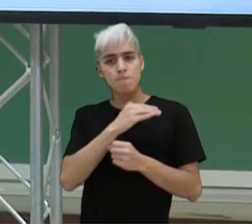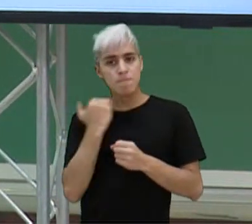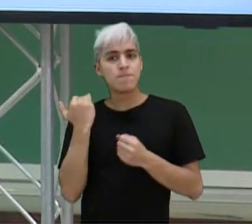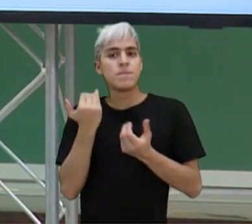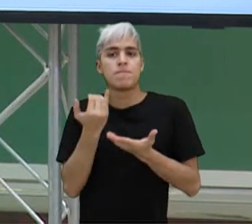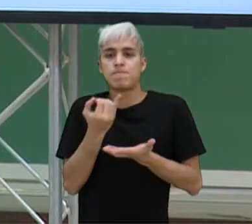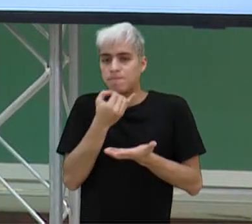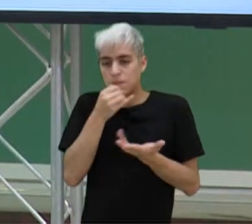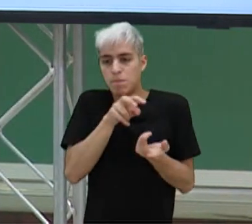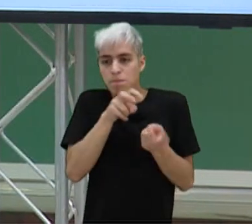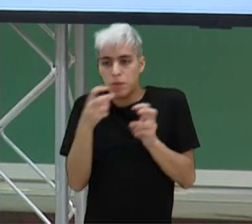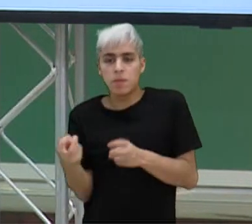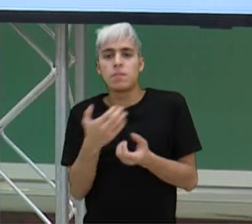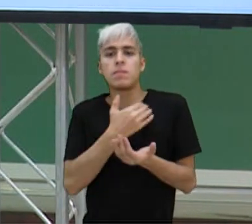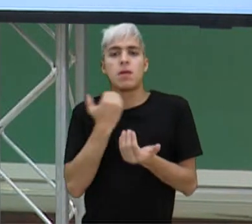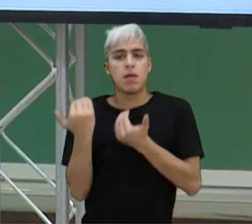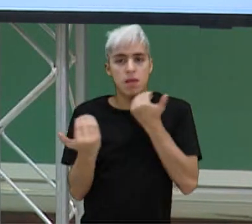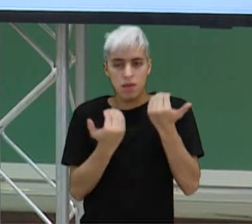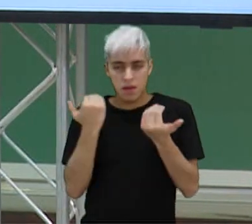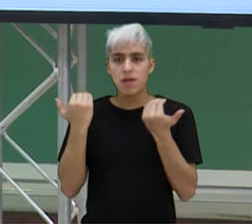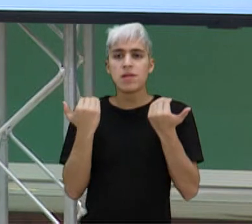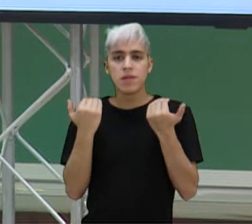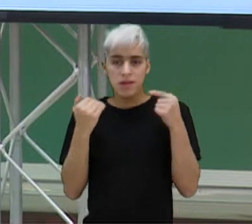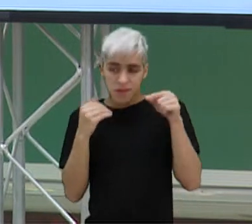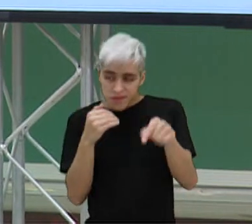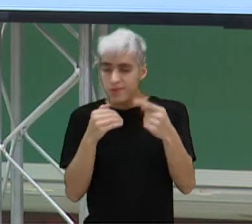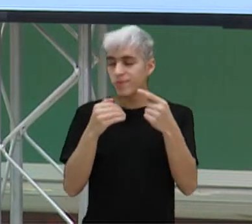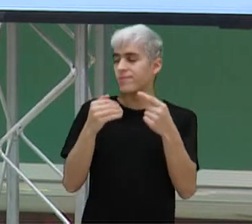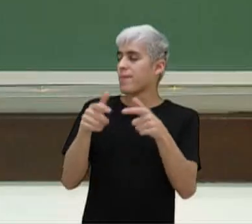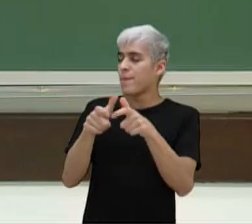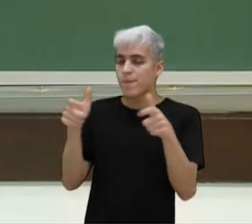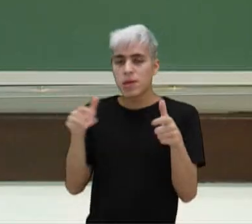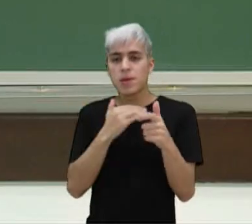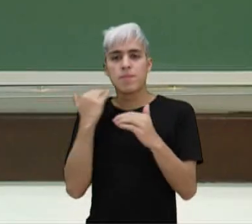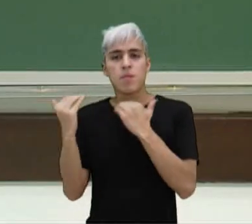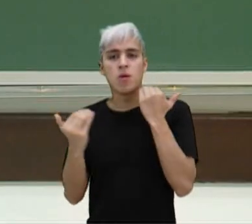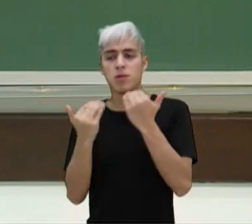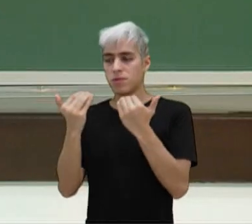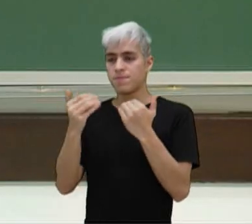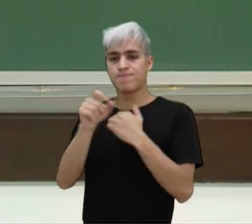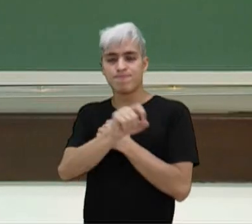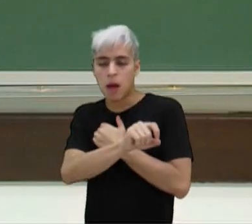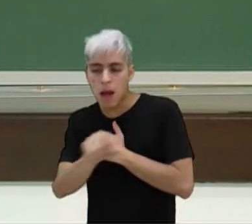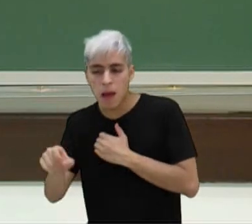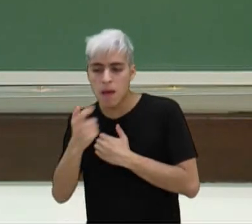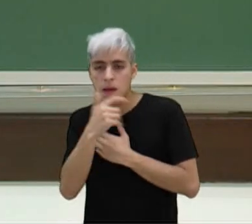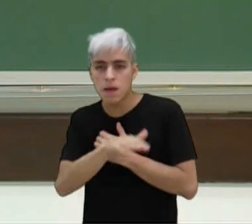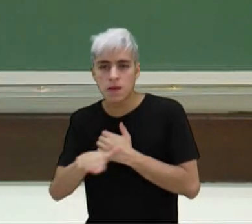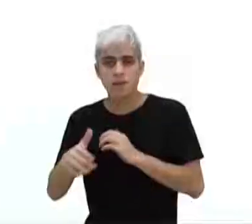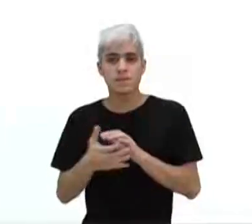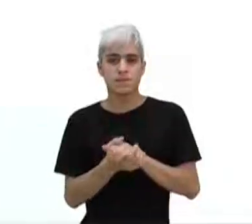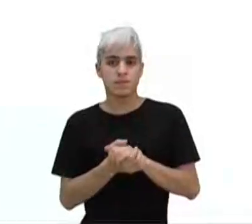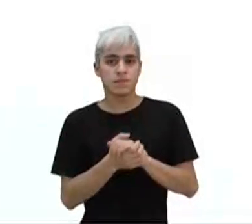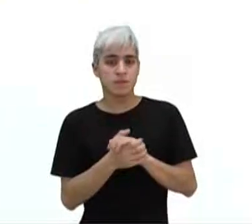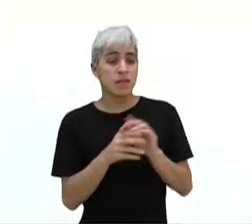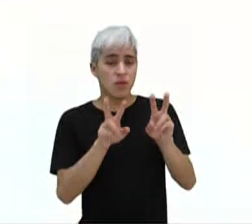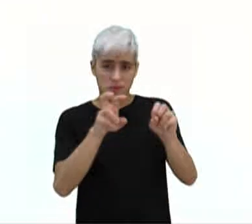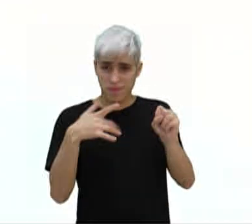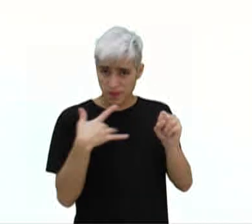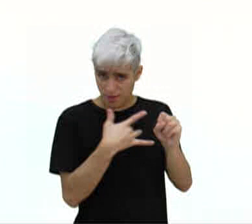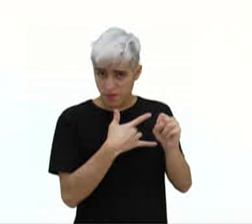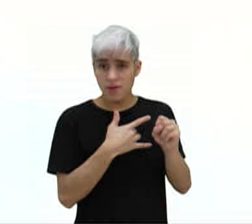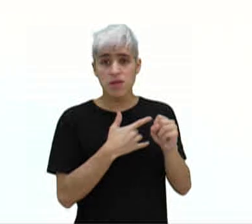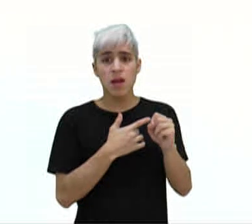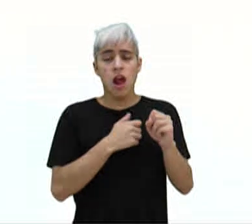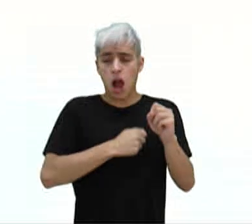Então, acaba contribuindo muito para a mortalidade infantil. Então, a saúde. Grande número de mortes por diarreias no mundo